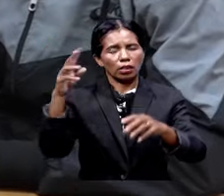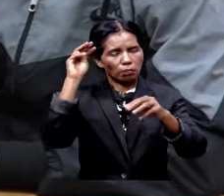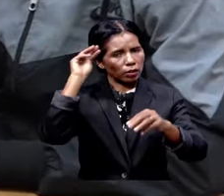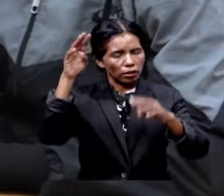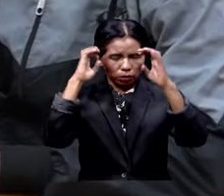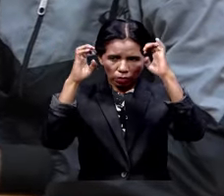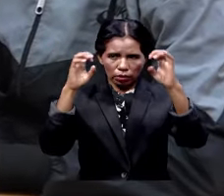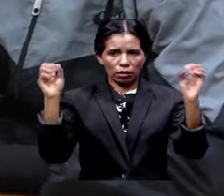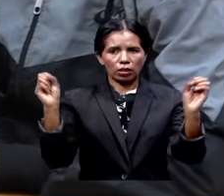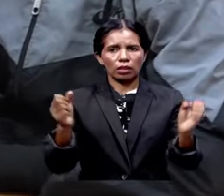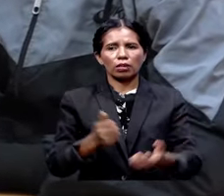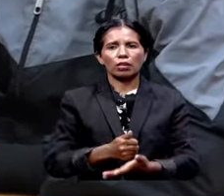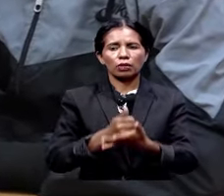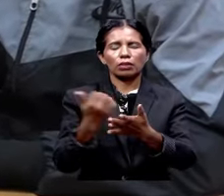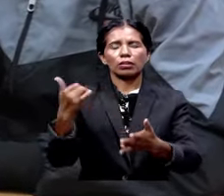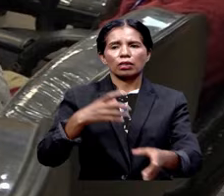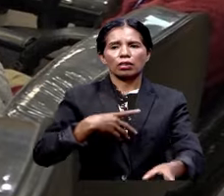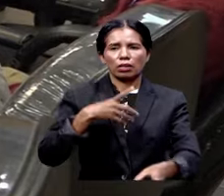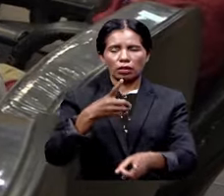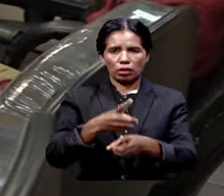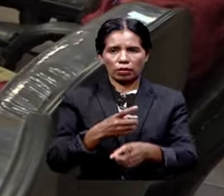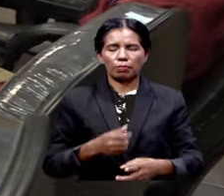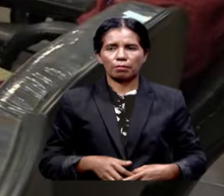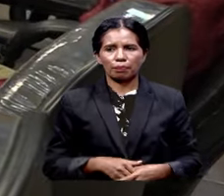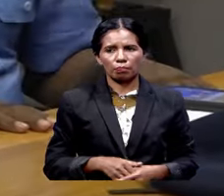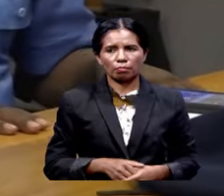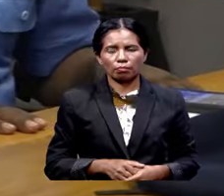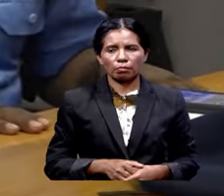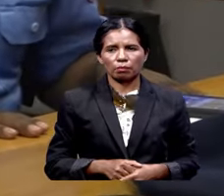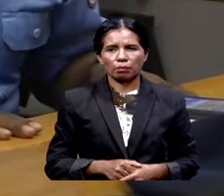Educação, né, a tu defende cidadania direito. João Carlos Tito Silva, Ziemen.